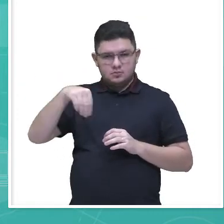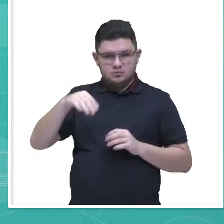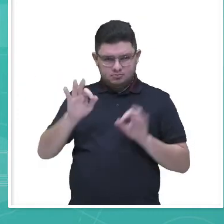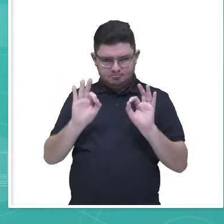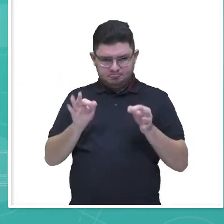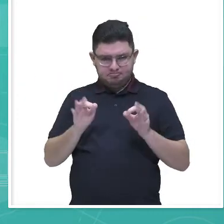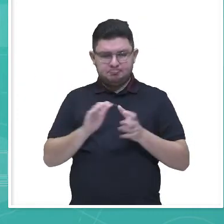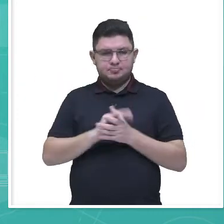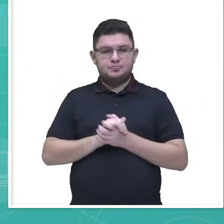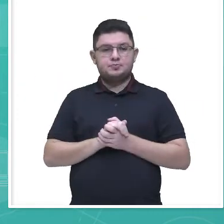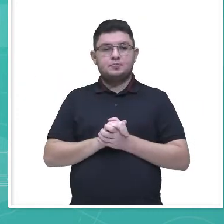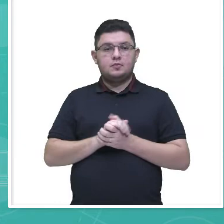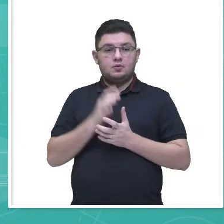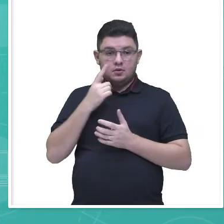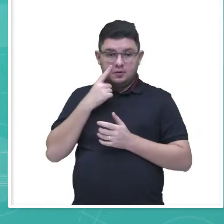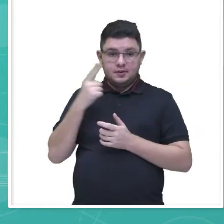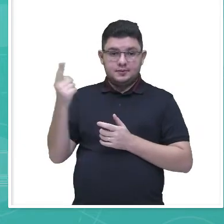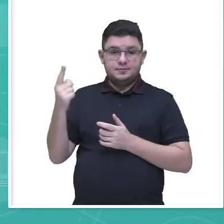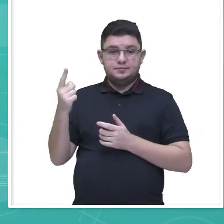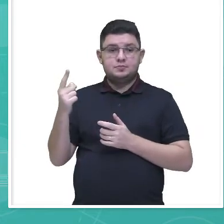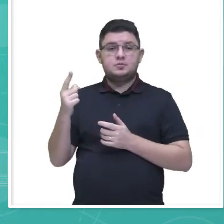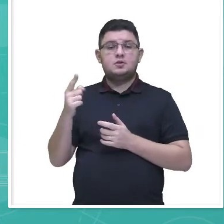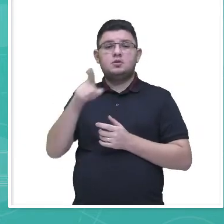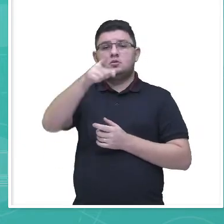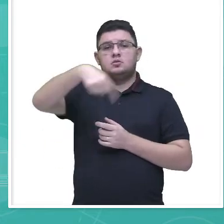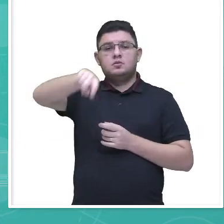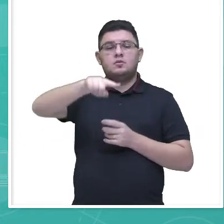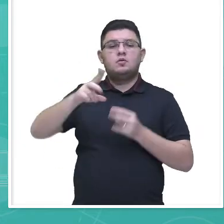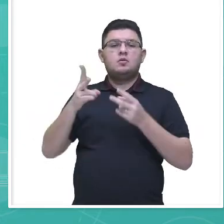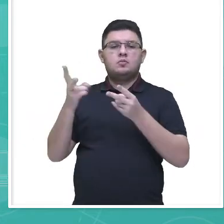aí, você vai observar que